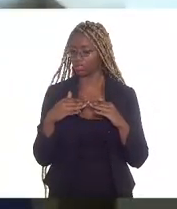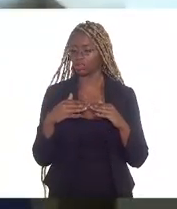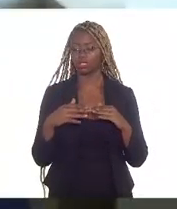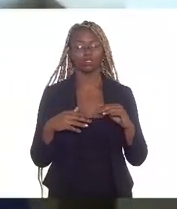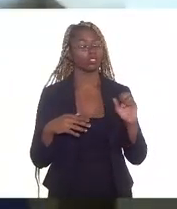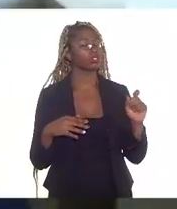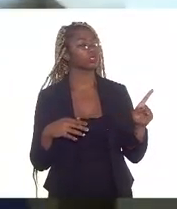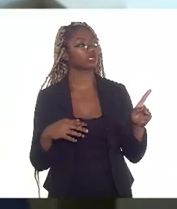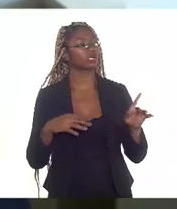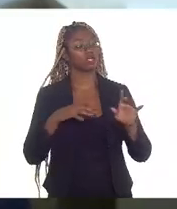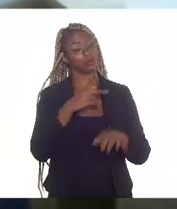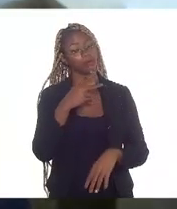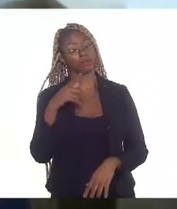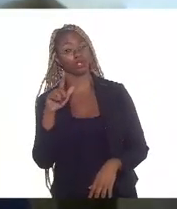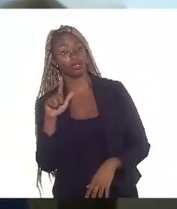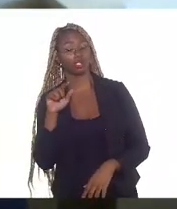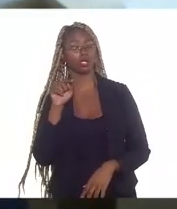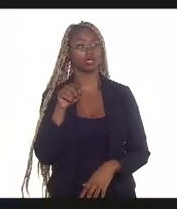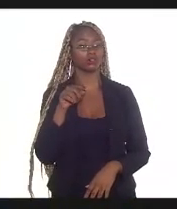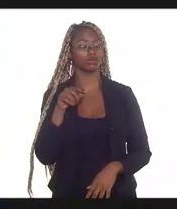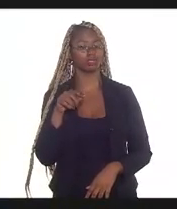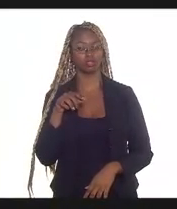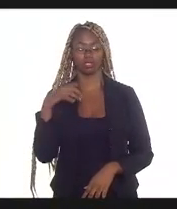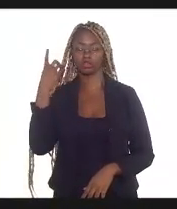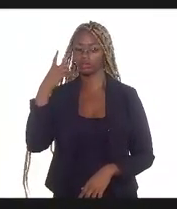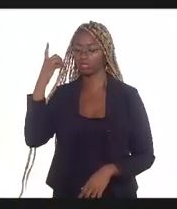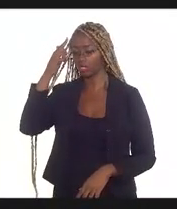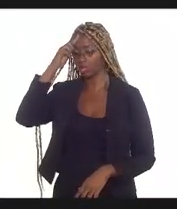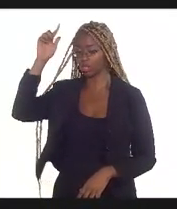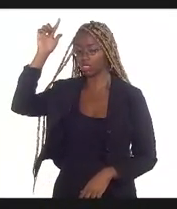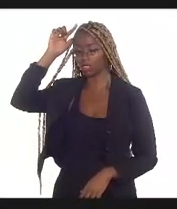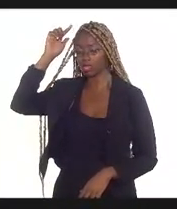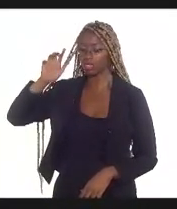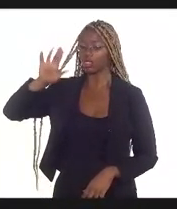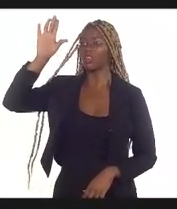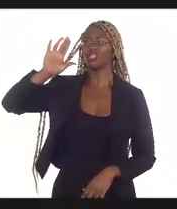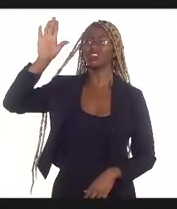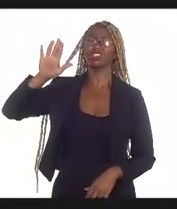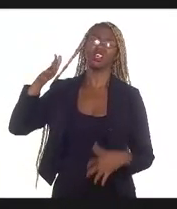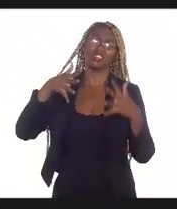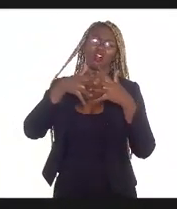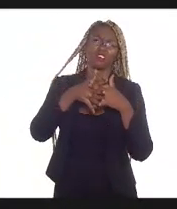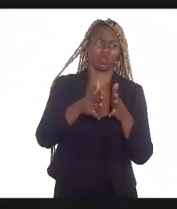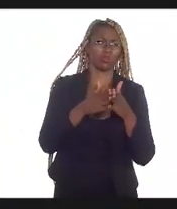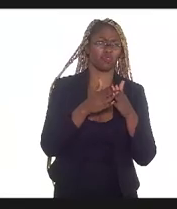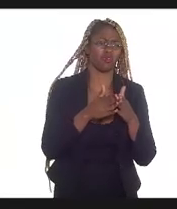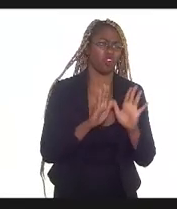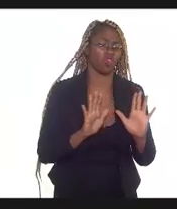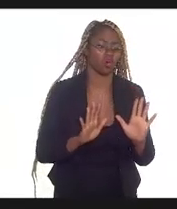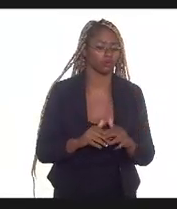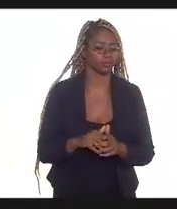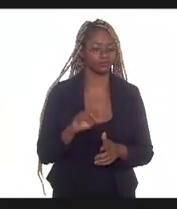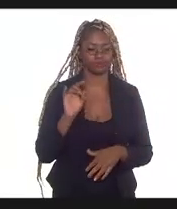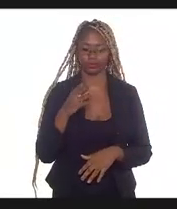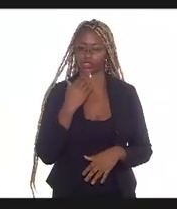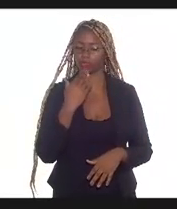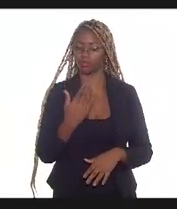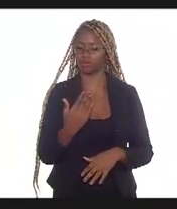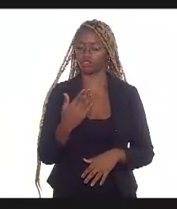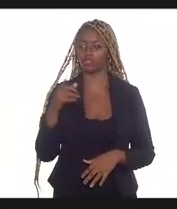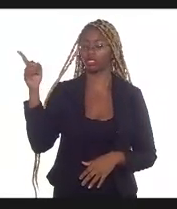no projeto... Deputado Luiz Paulo, Vossa Excelência me permite só uma intervenção? Fazer um pedido, uma questão de ordem